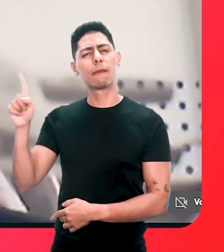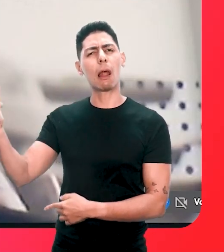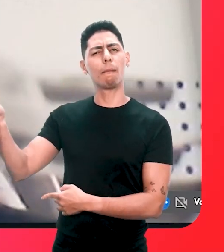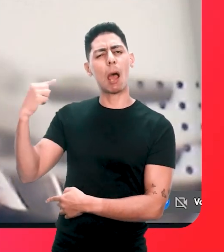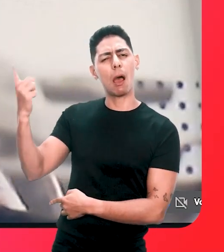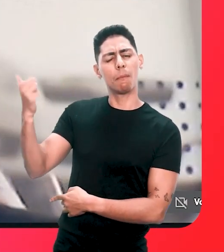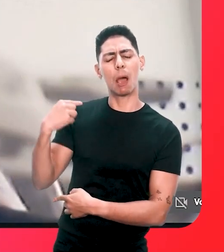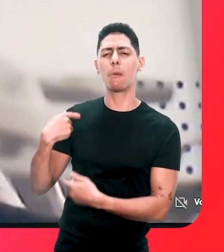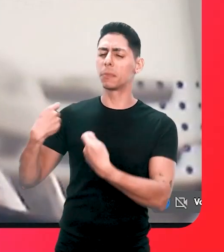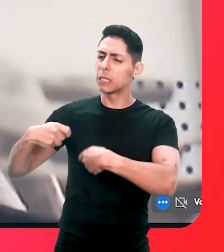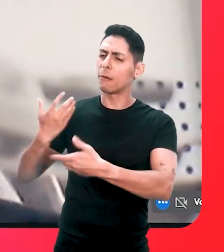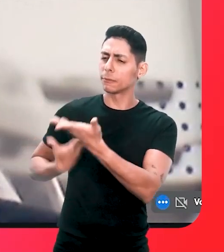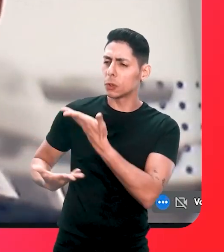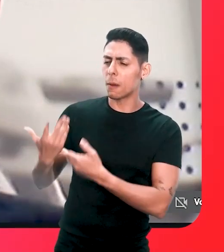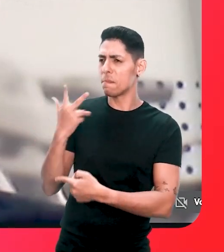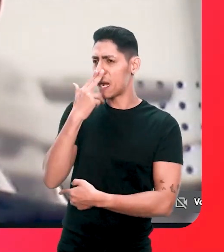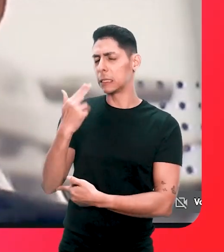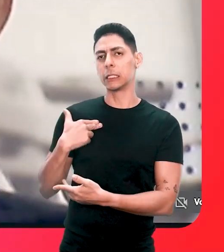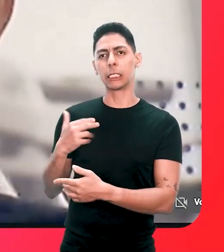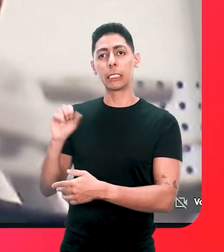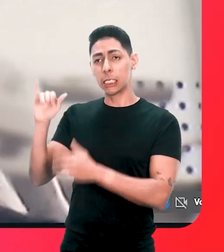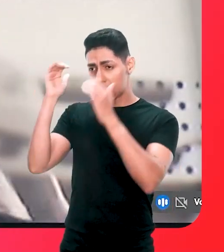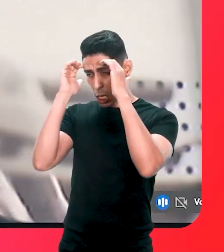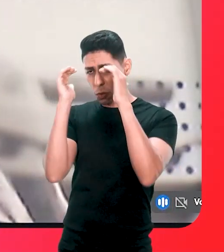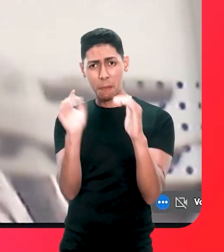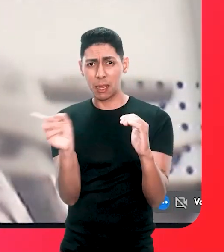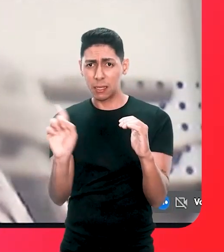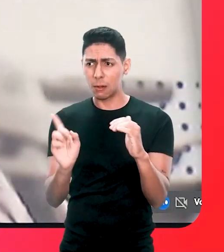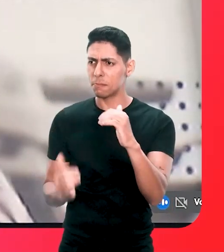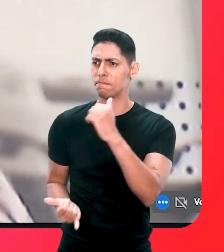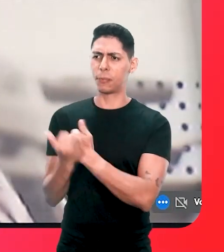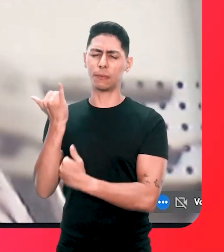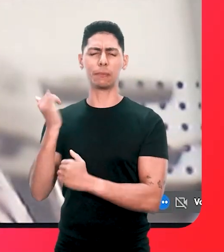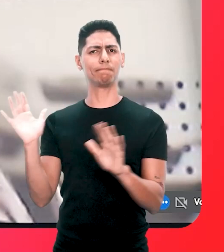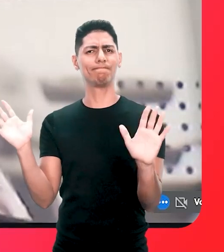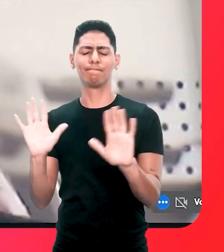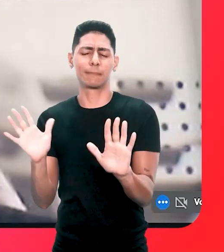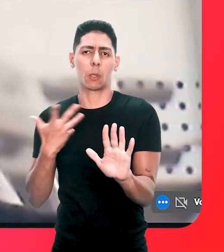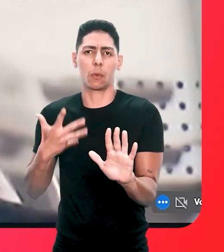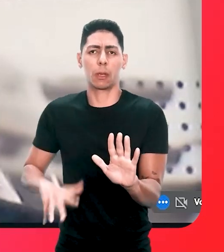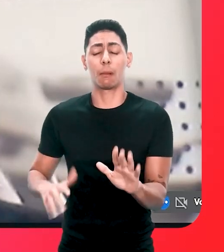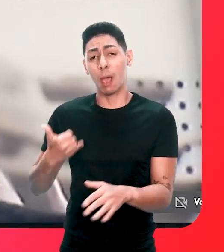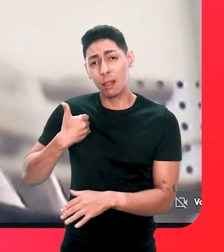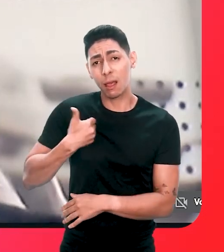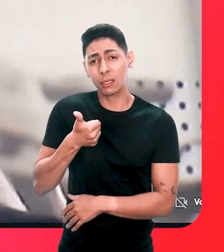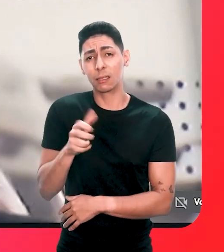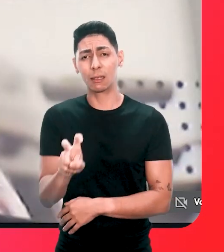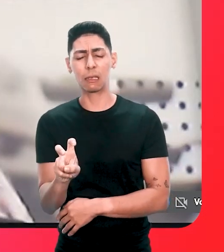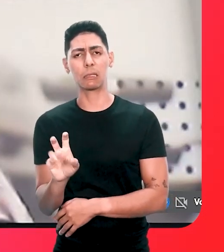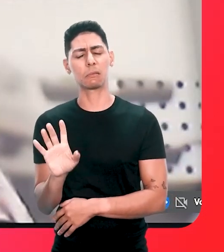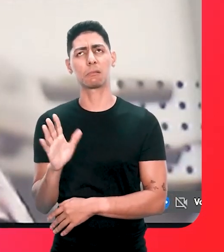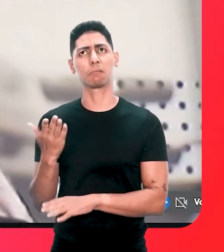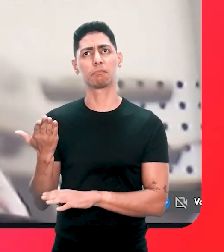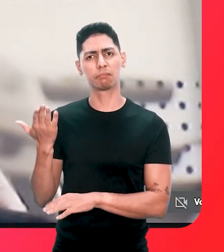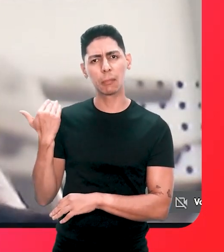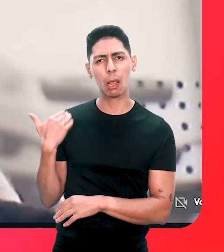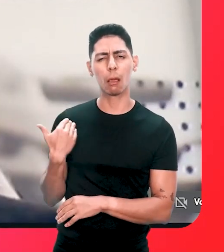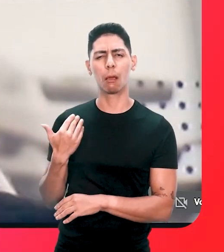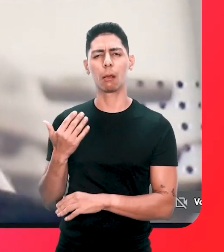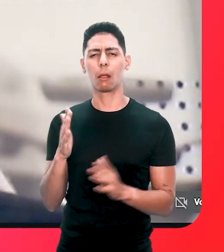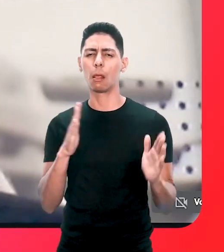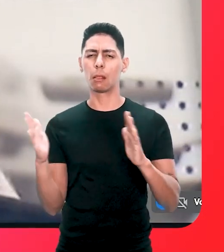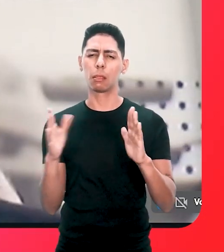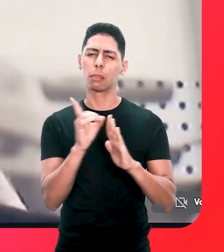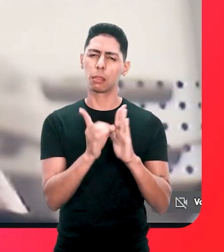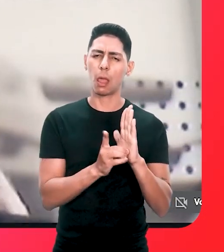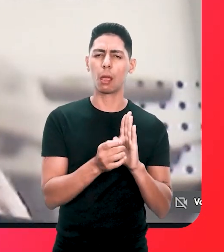cuidar, seria uma traição a tudo aquilo. Entendi. E eu tinha, cara, 15, 16 anos na década de 60, início